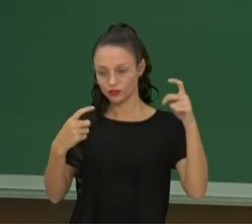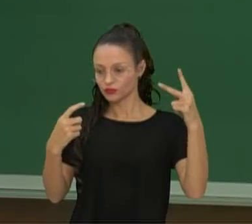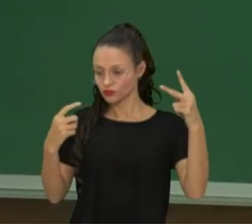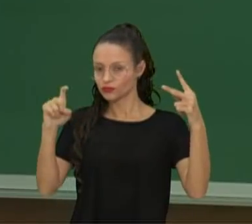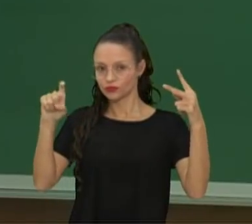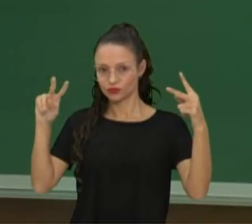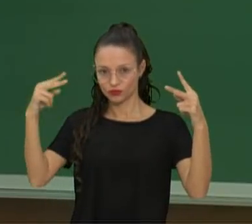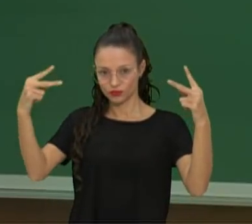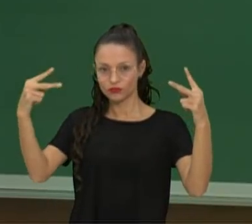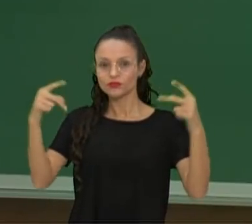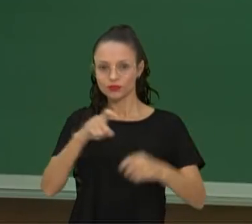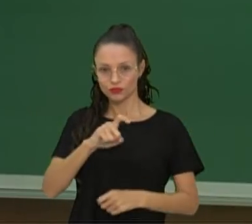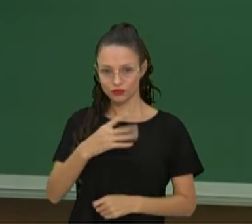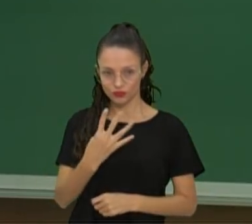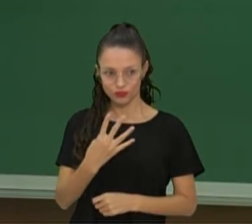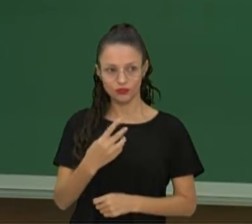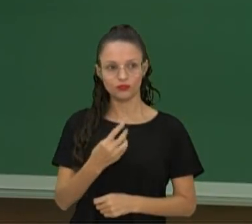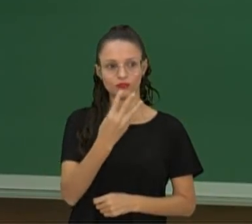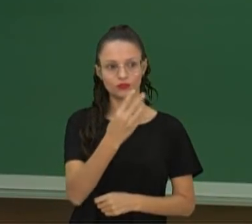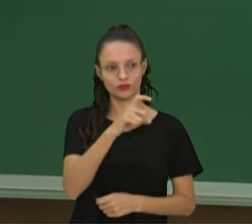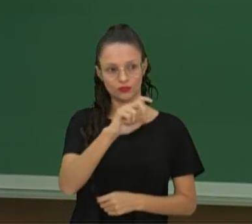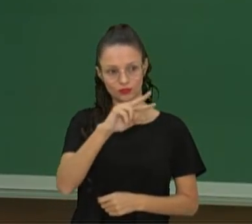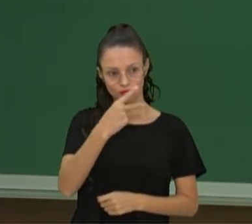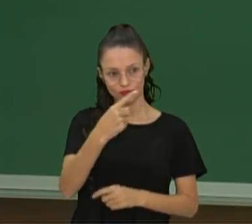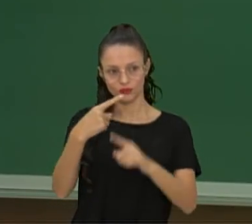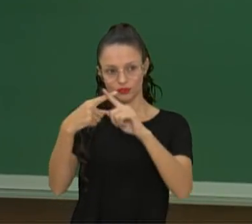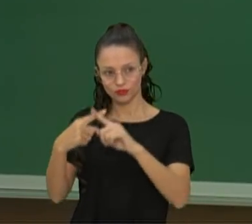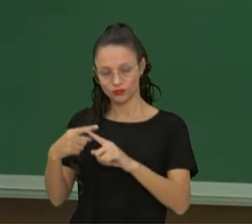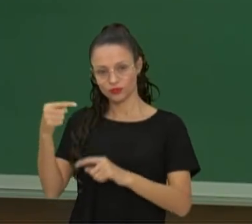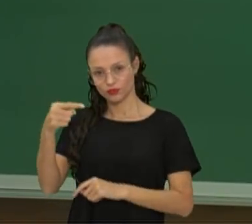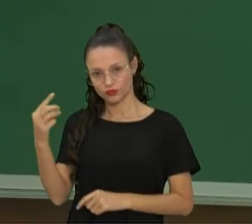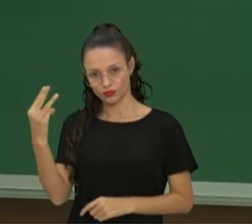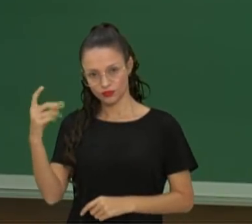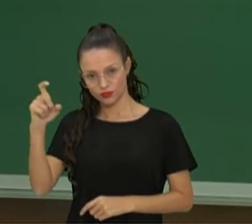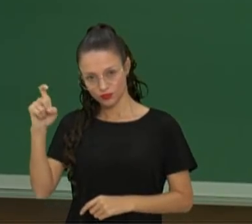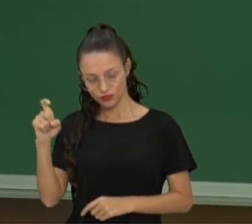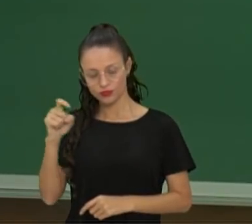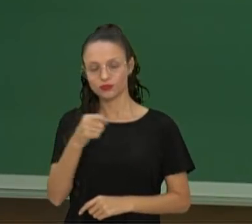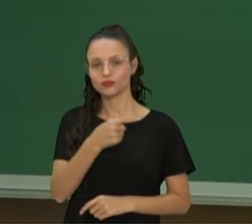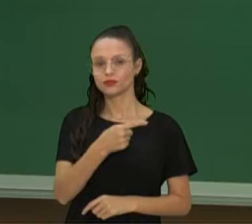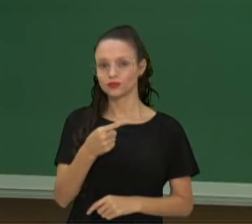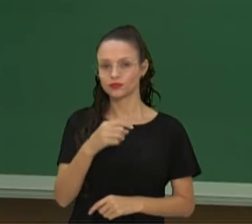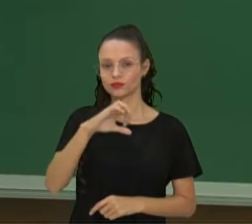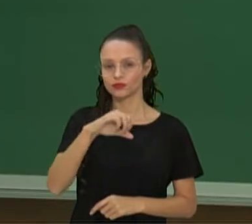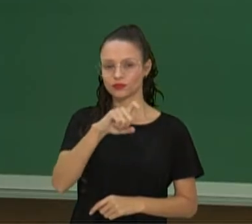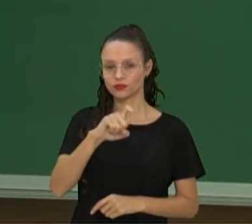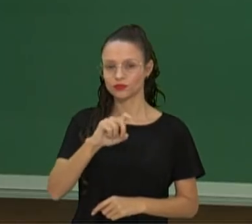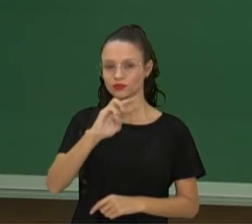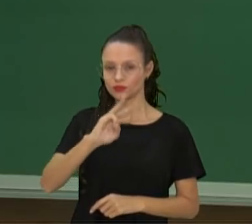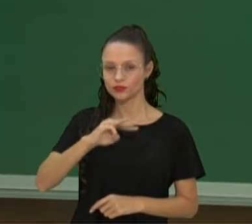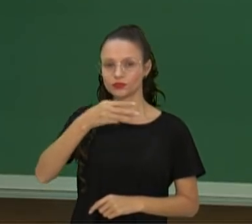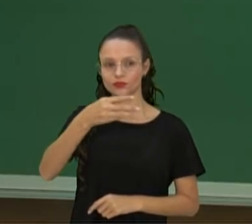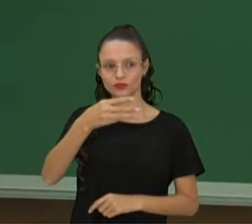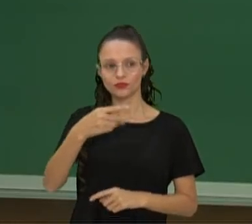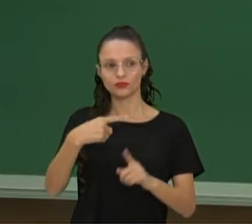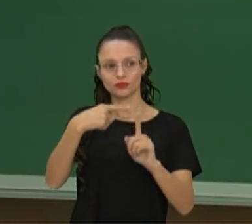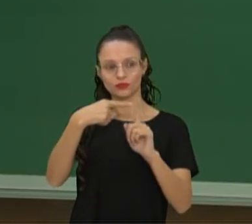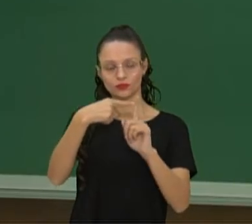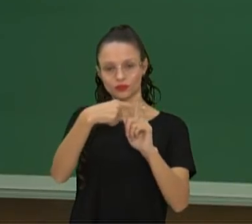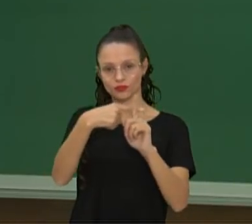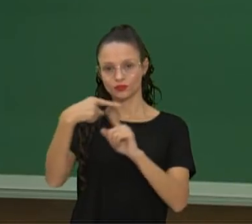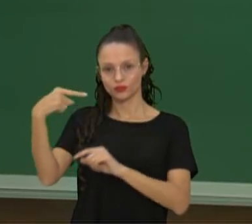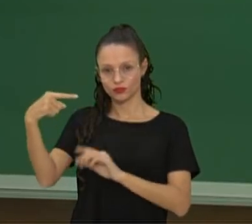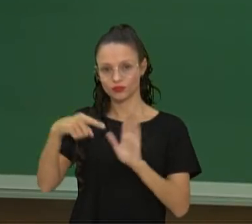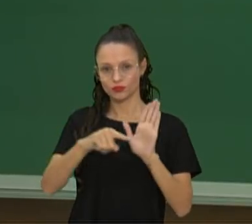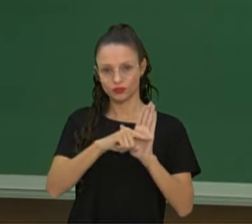x4. 3x ao quadrado vezes menos 3x dá menos 9x ao cubo. Mais com menos é